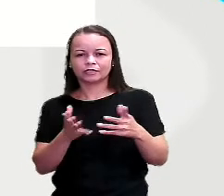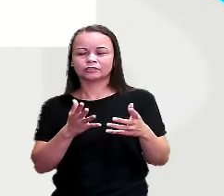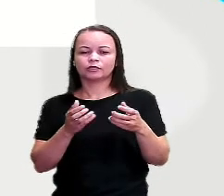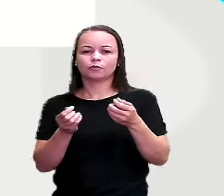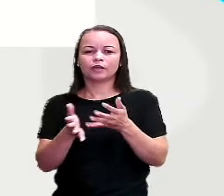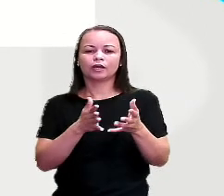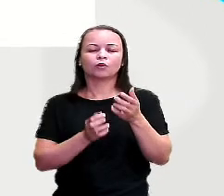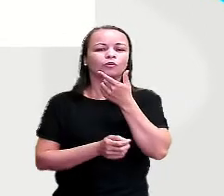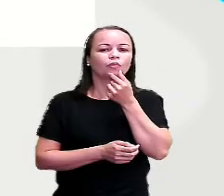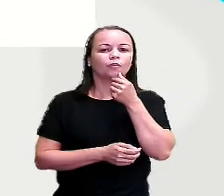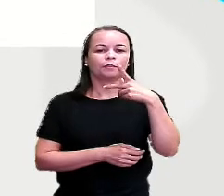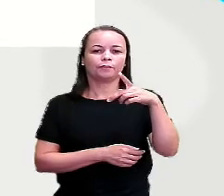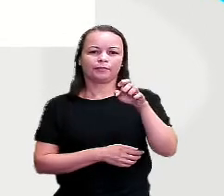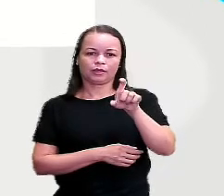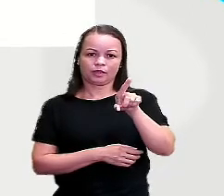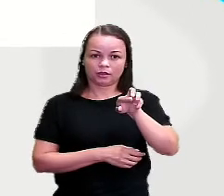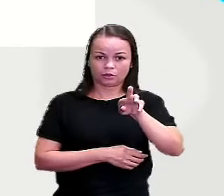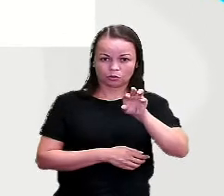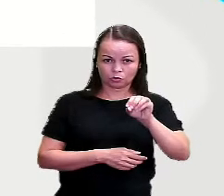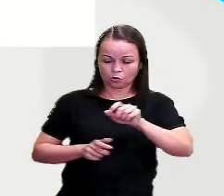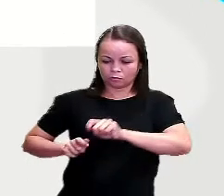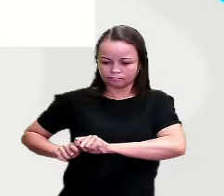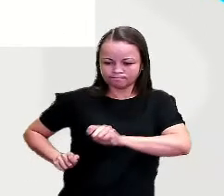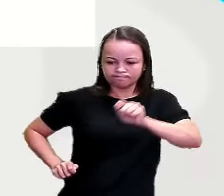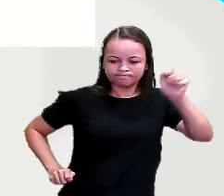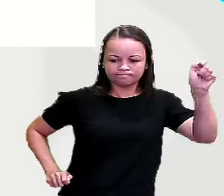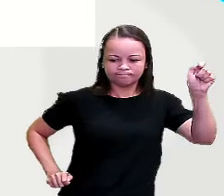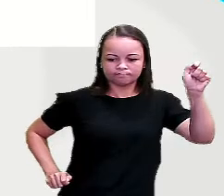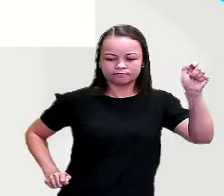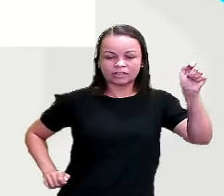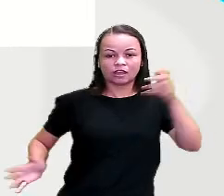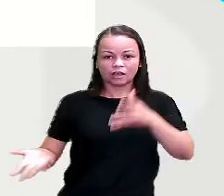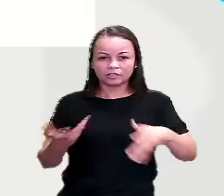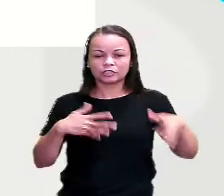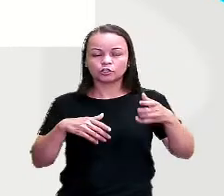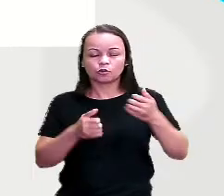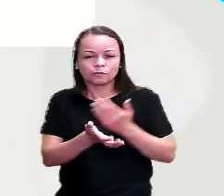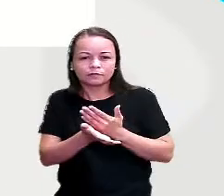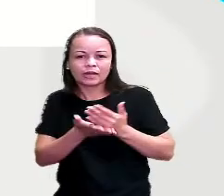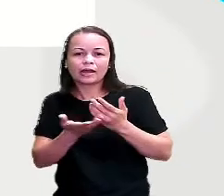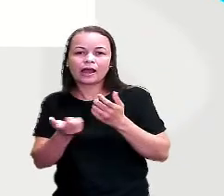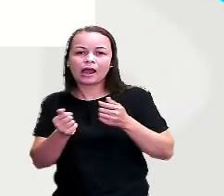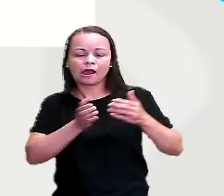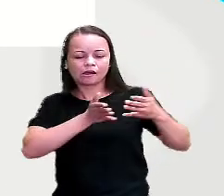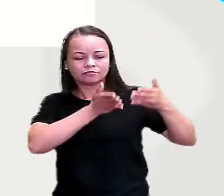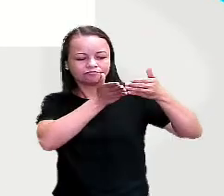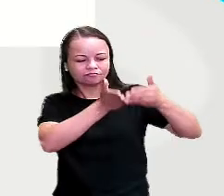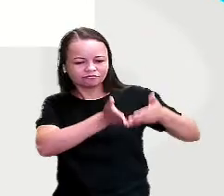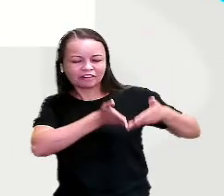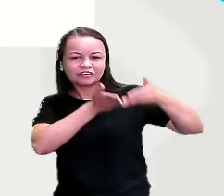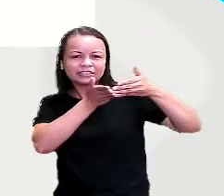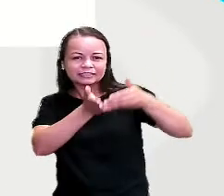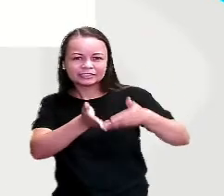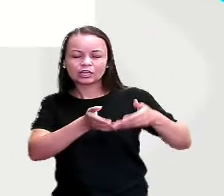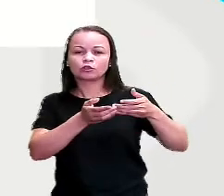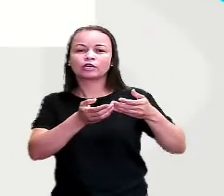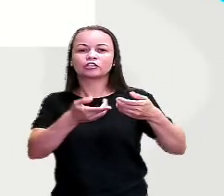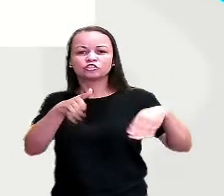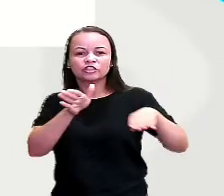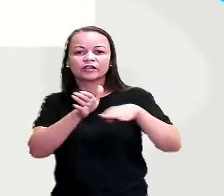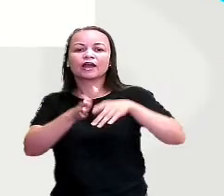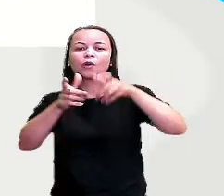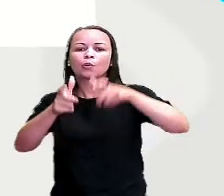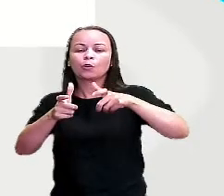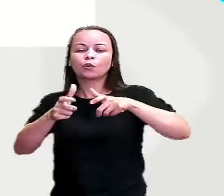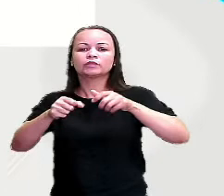Cabral, português que encabeçava a travessia cujo destino final era a Índia. Certo?